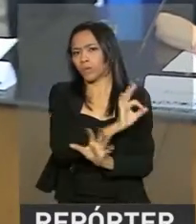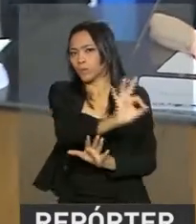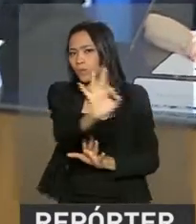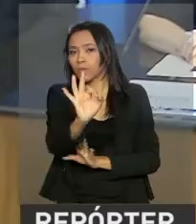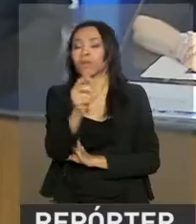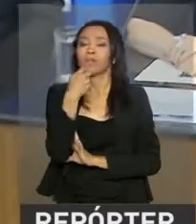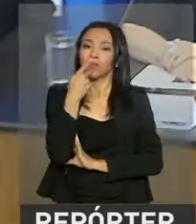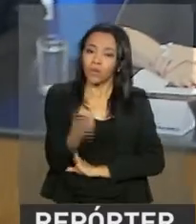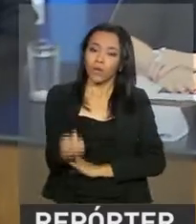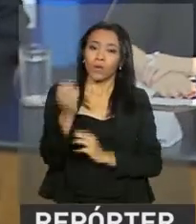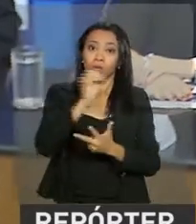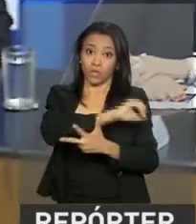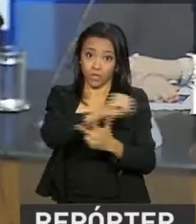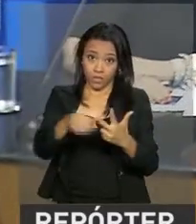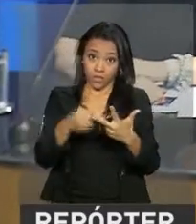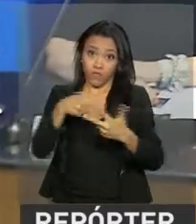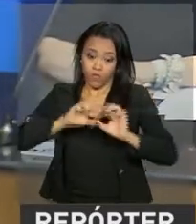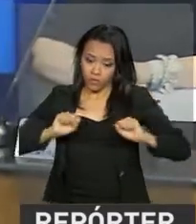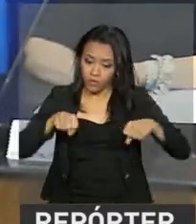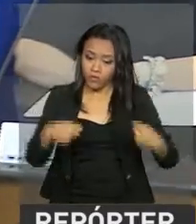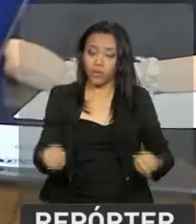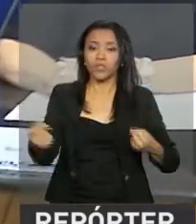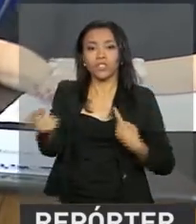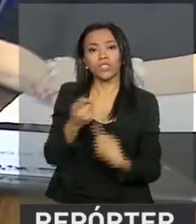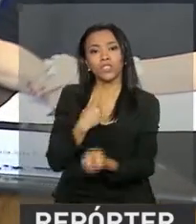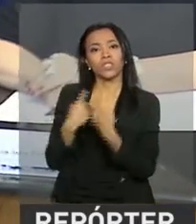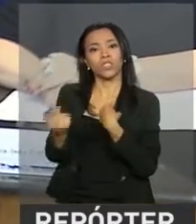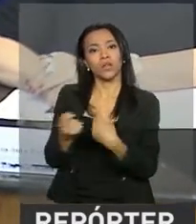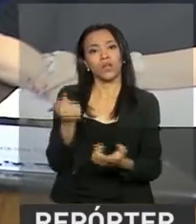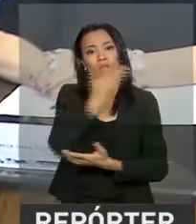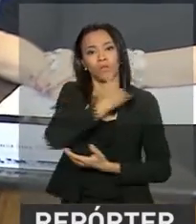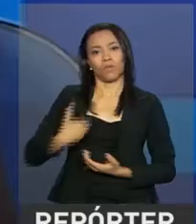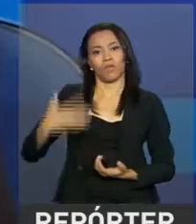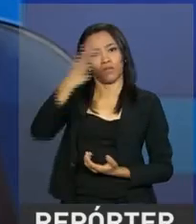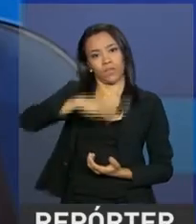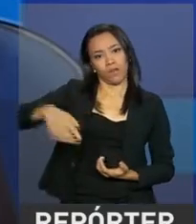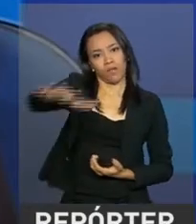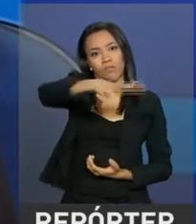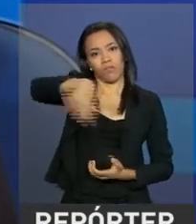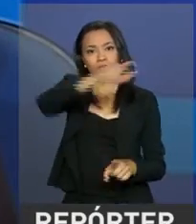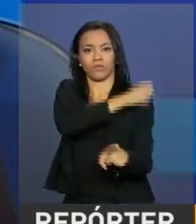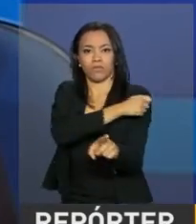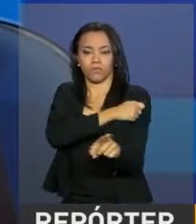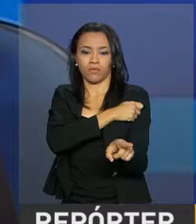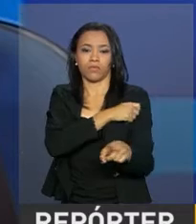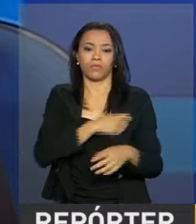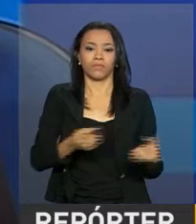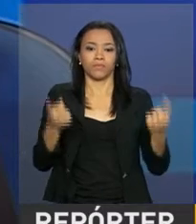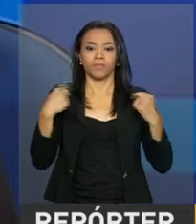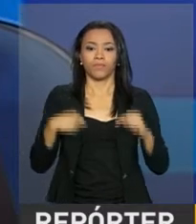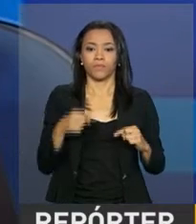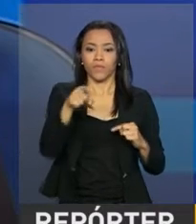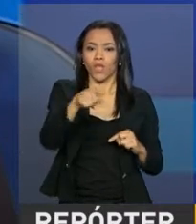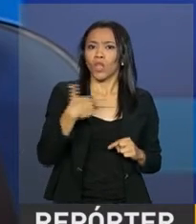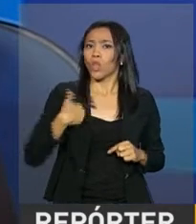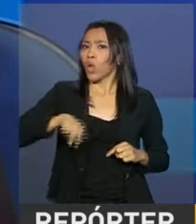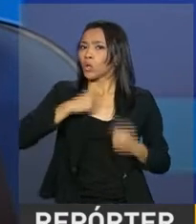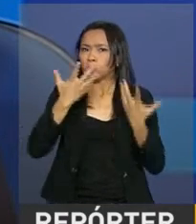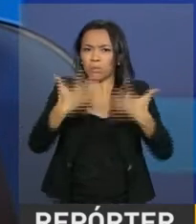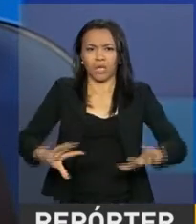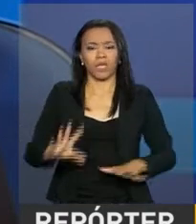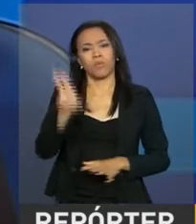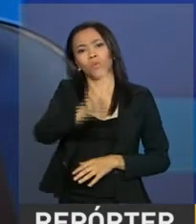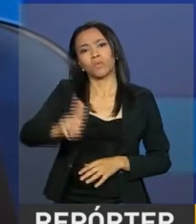representou o esforço de diálogo do governo federal com os estudantes nós não queremos produzir o uso de força